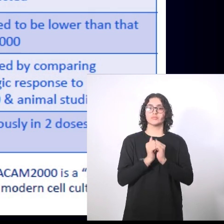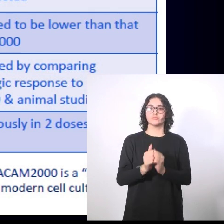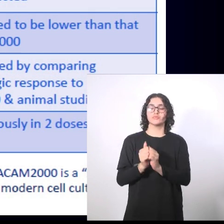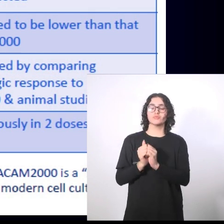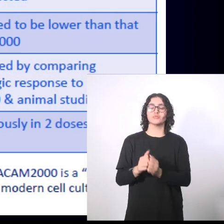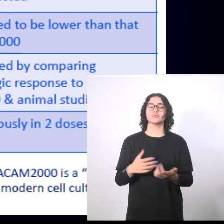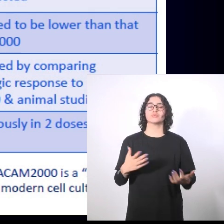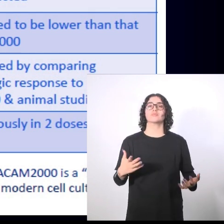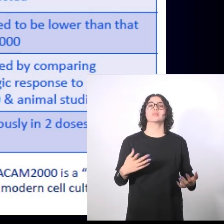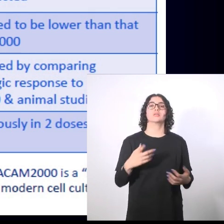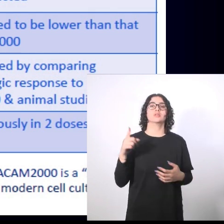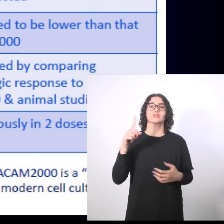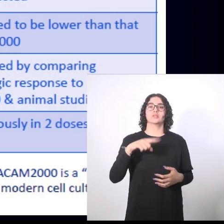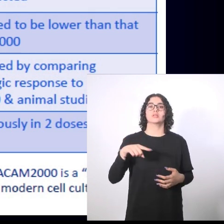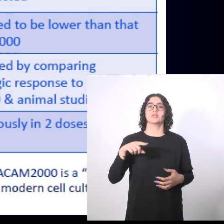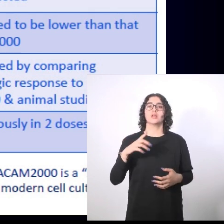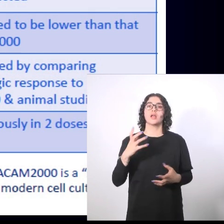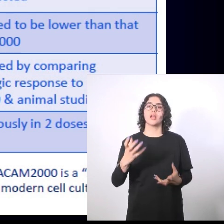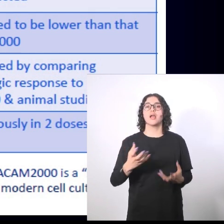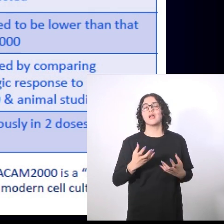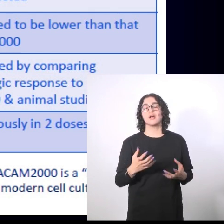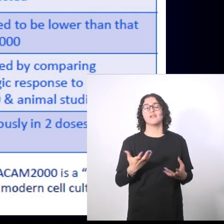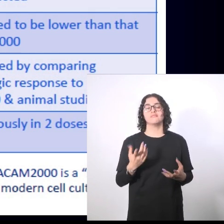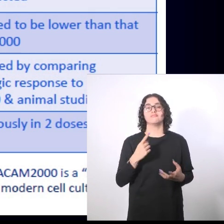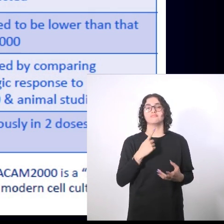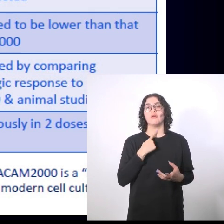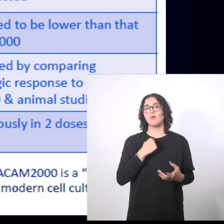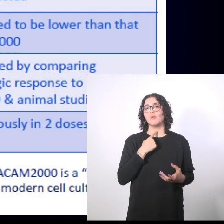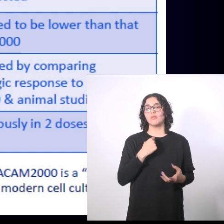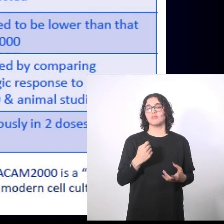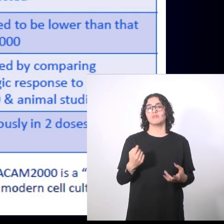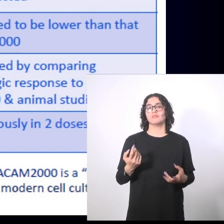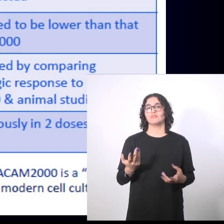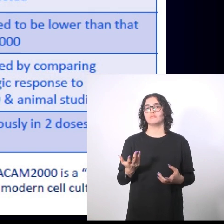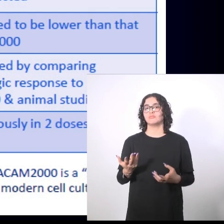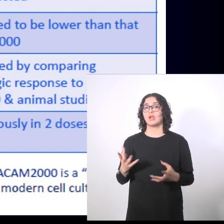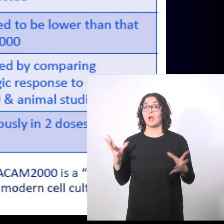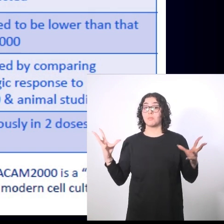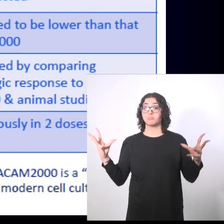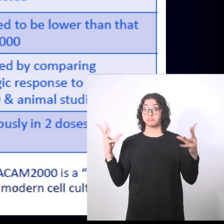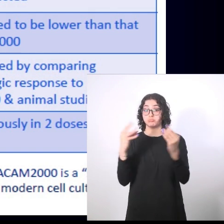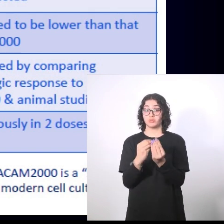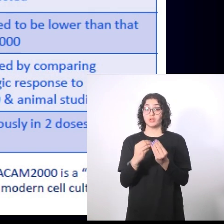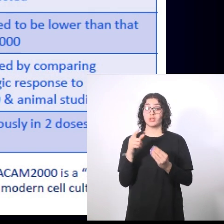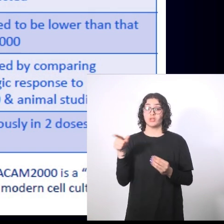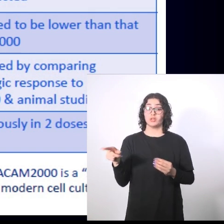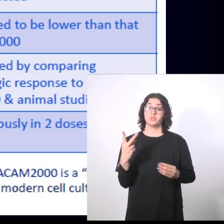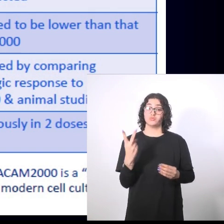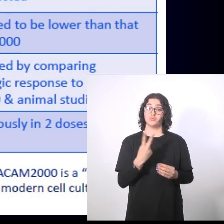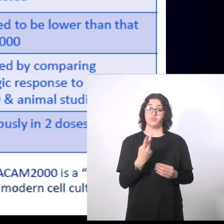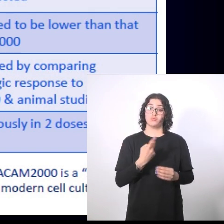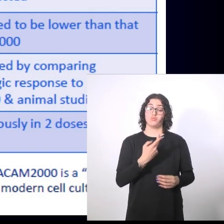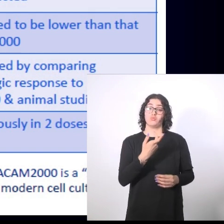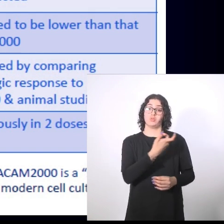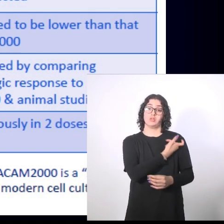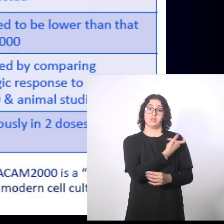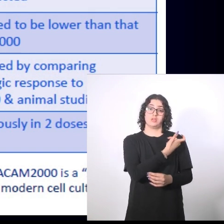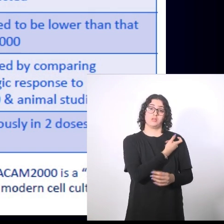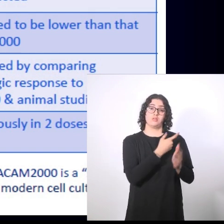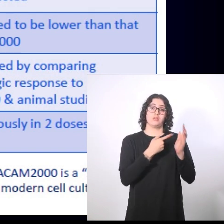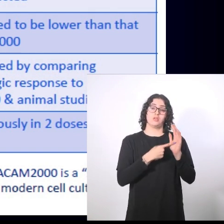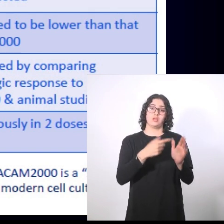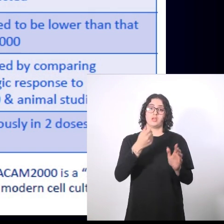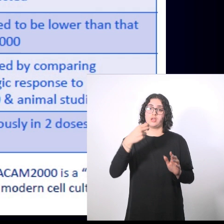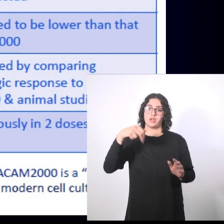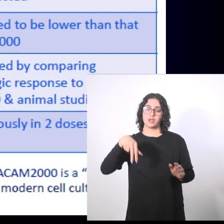que tenha, vamos dizer, interesse realmente num resumo, né, do que essas duas vacinas representam. A ACAN